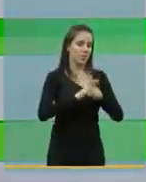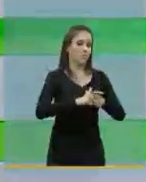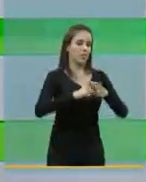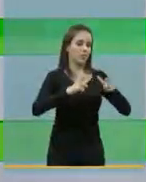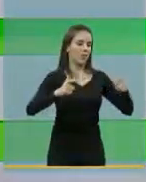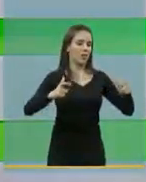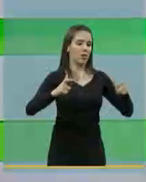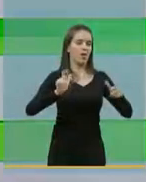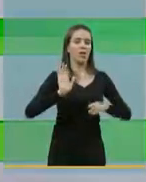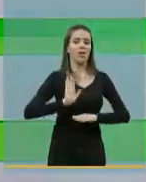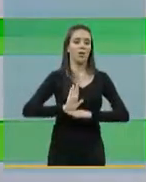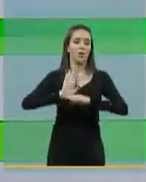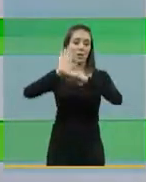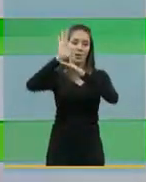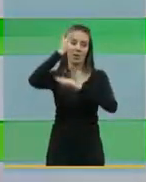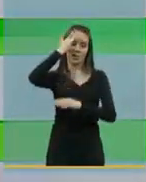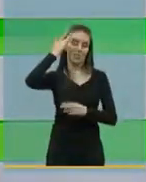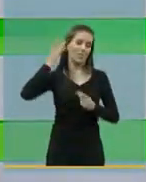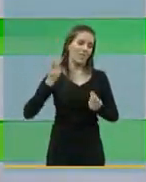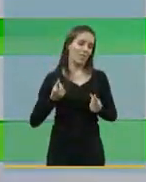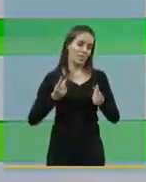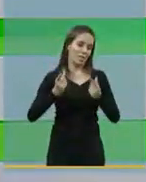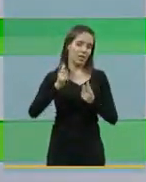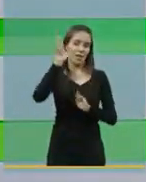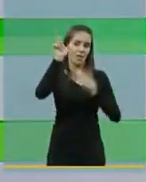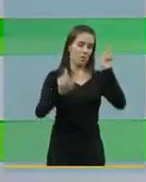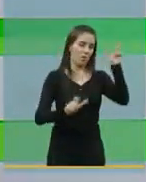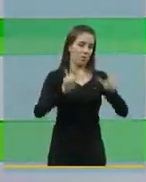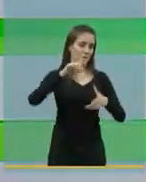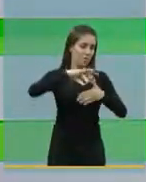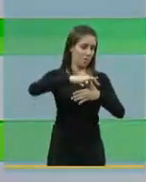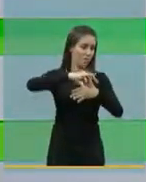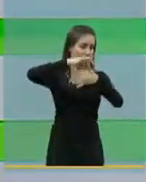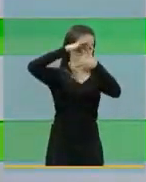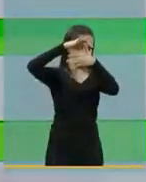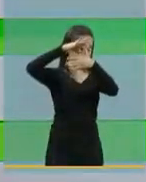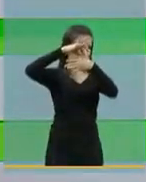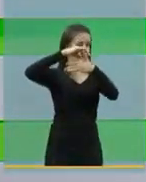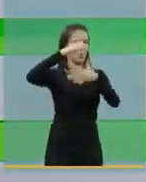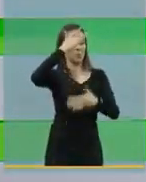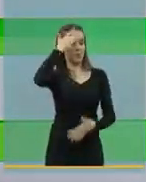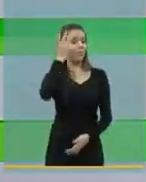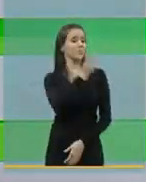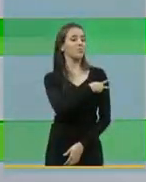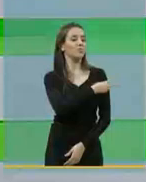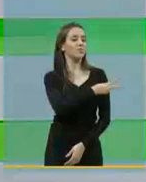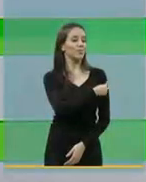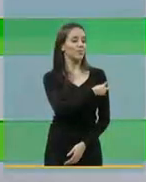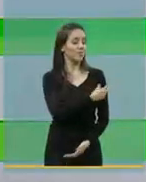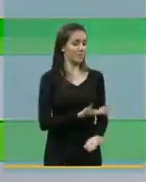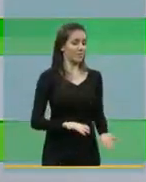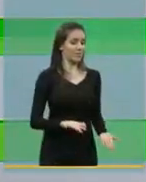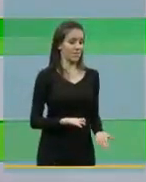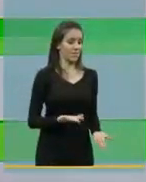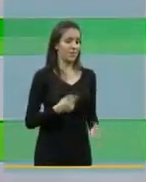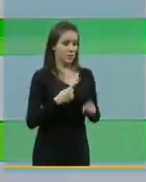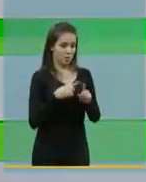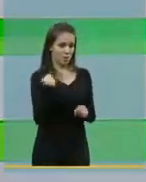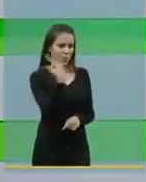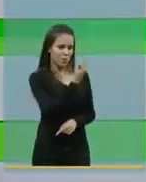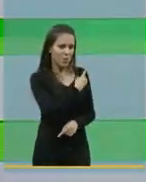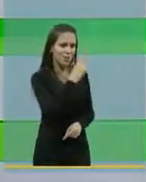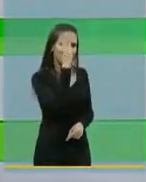riqueza para alguns dos seus líderes dos seus chefes porque alegaram a nós